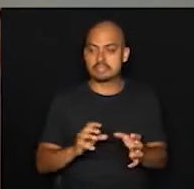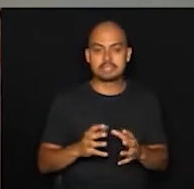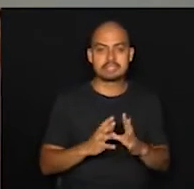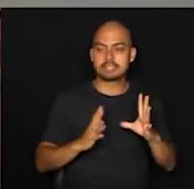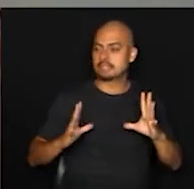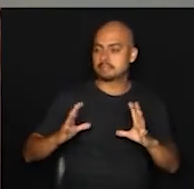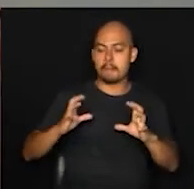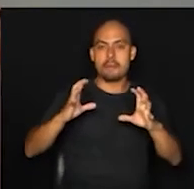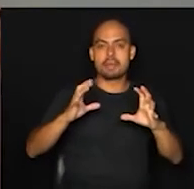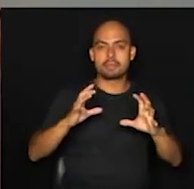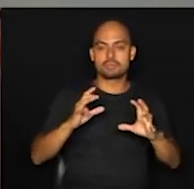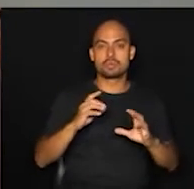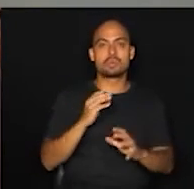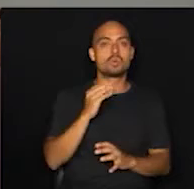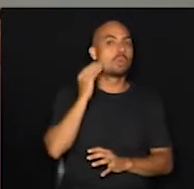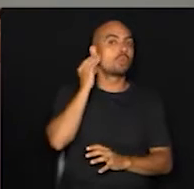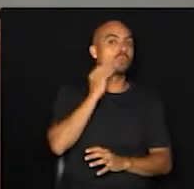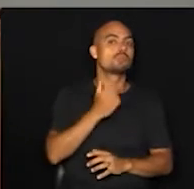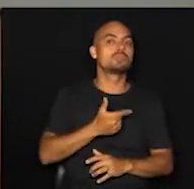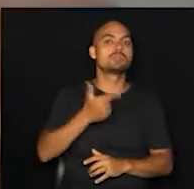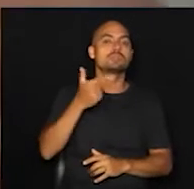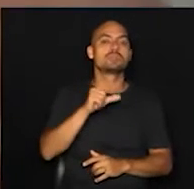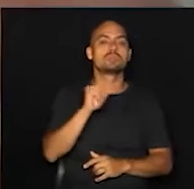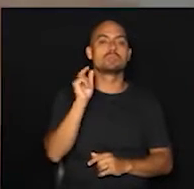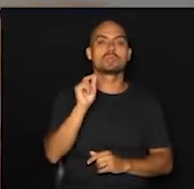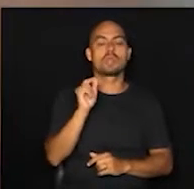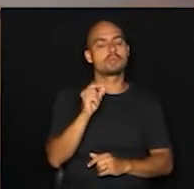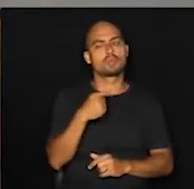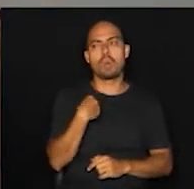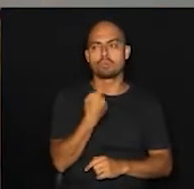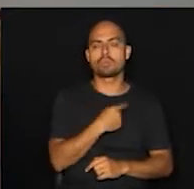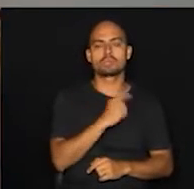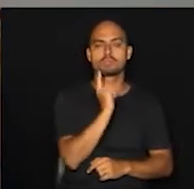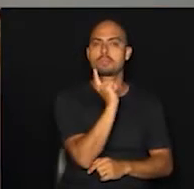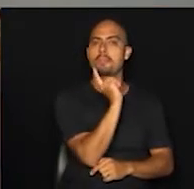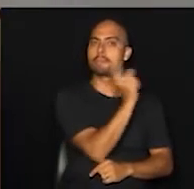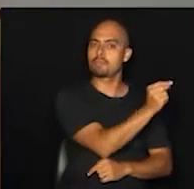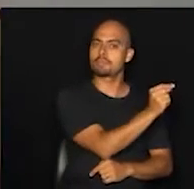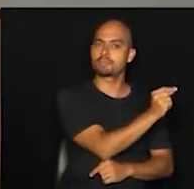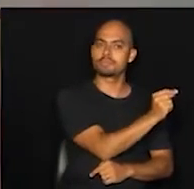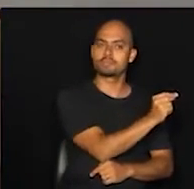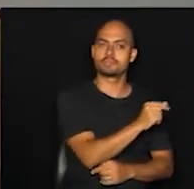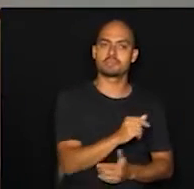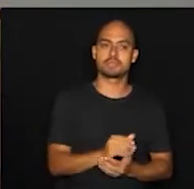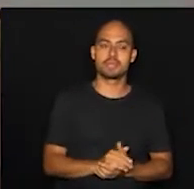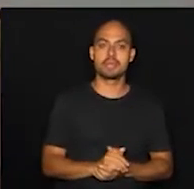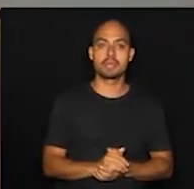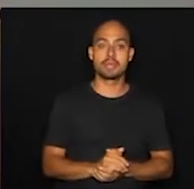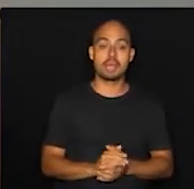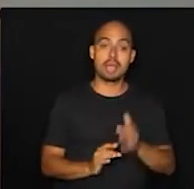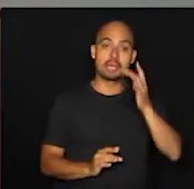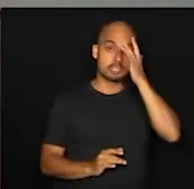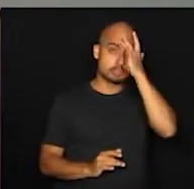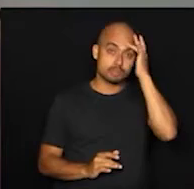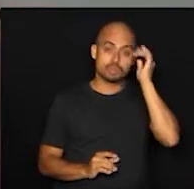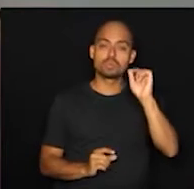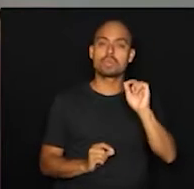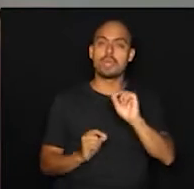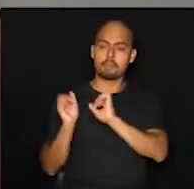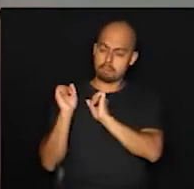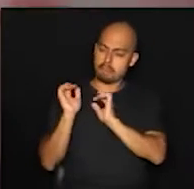a gente vai partir agora. E aí foi horrível, porque aí o povo começou a saber. E aí o povo começou a se amotinar para ir para